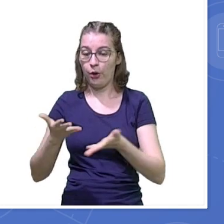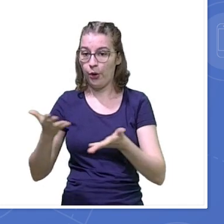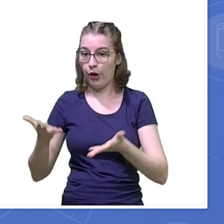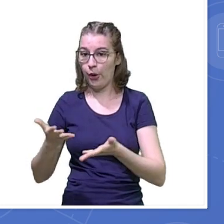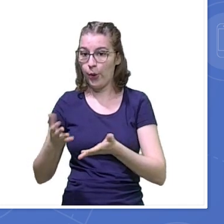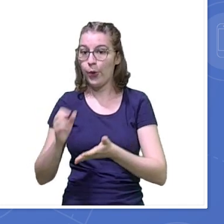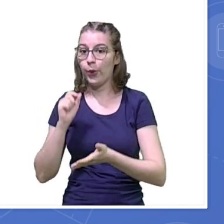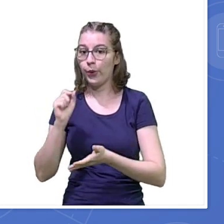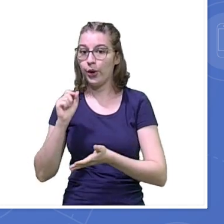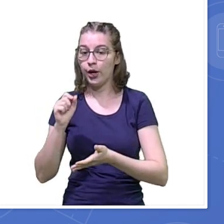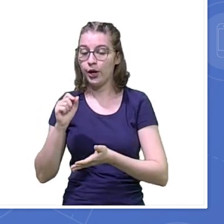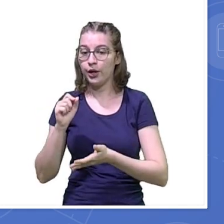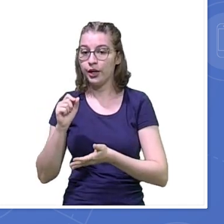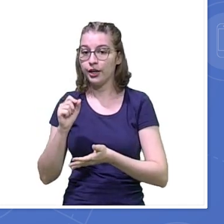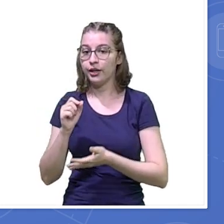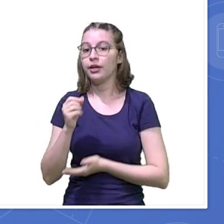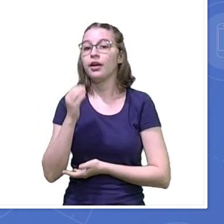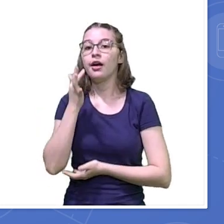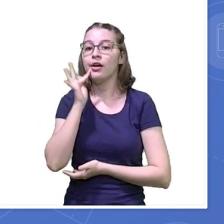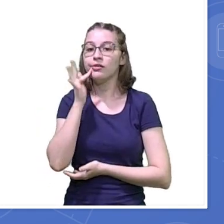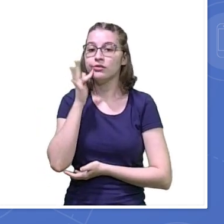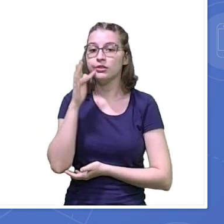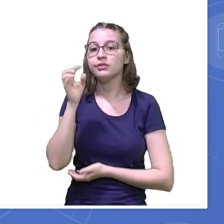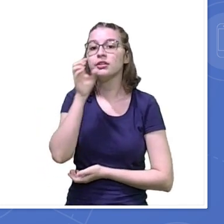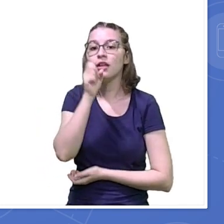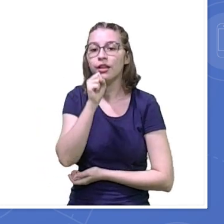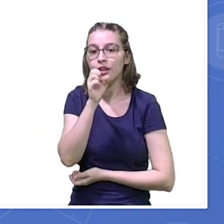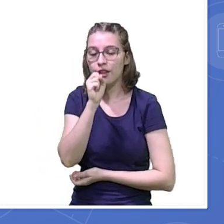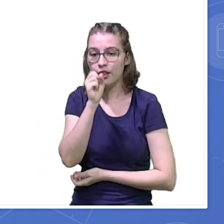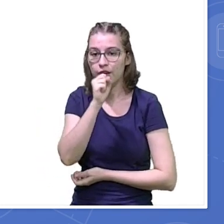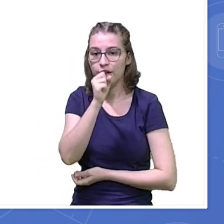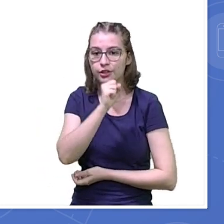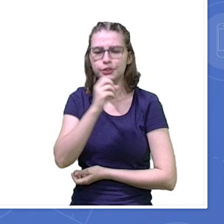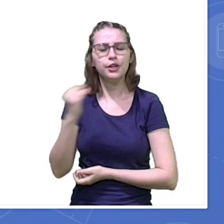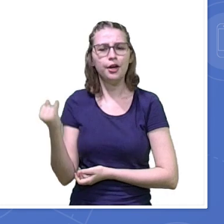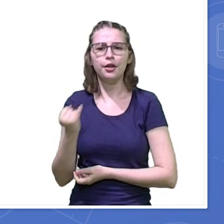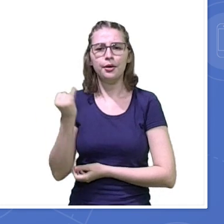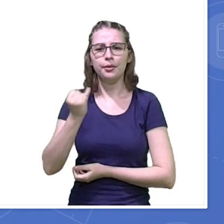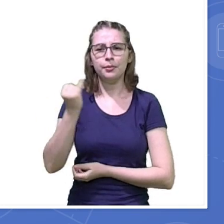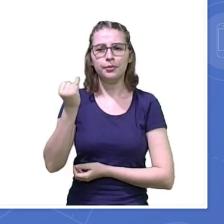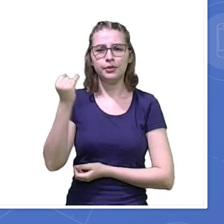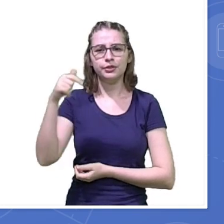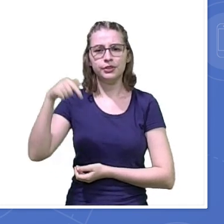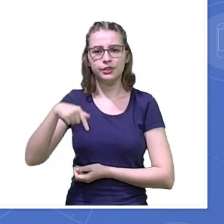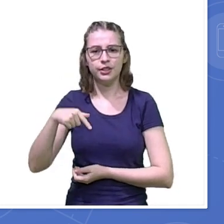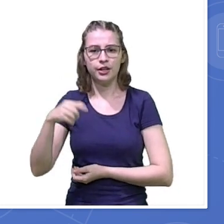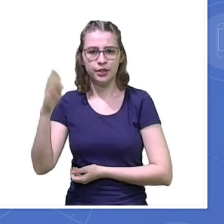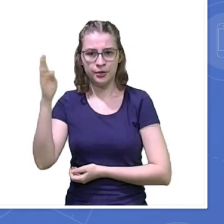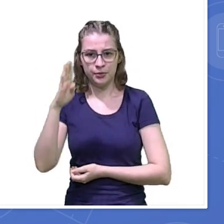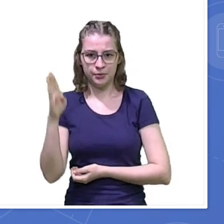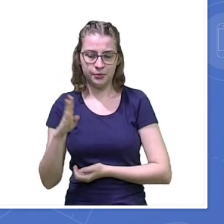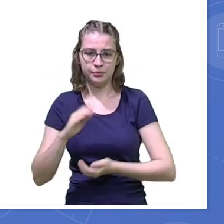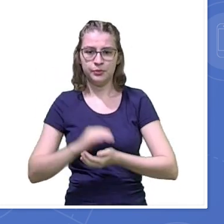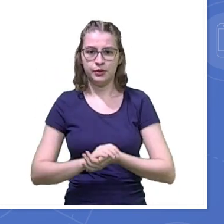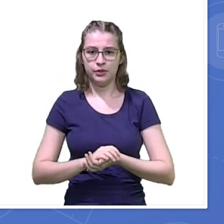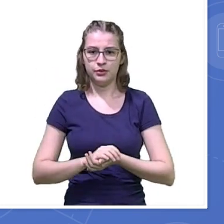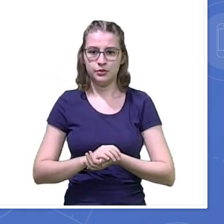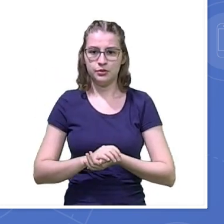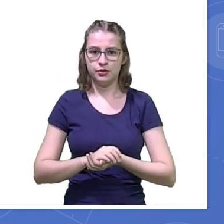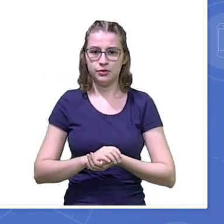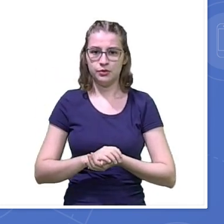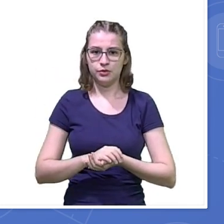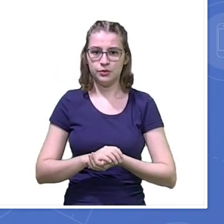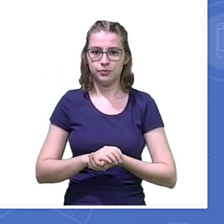uma relevância muito grande hoje em dia para o território brasileiro, pelo menos das lavouras permanentes, né? Quando a gente desce um pouco